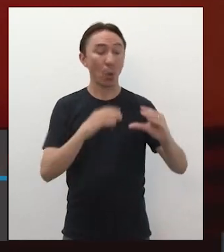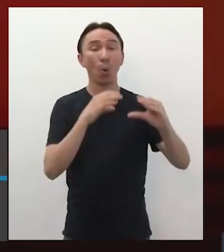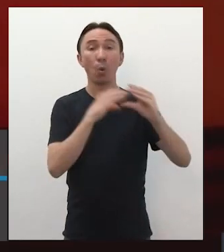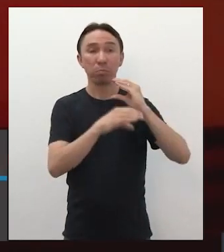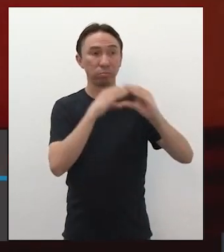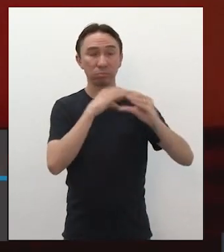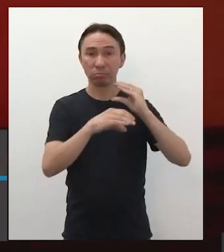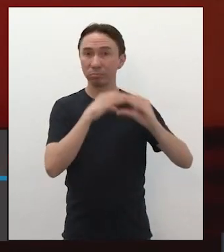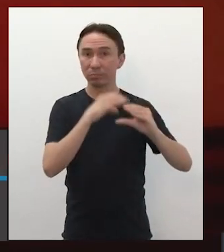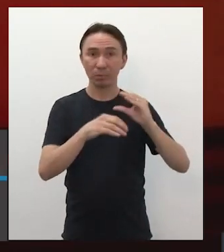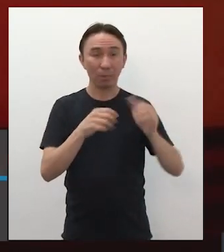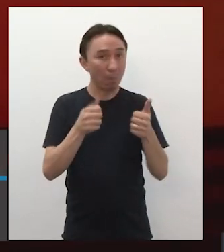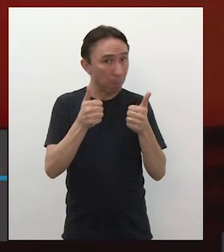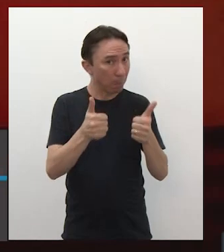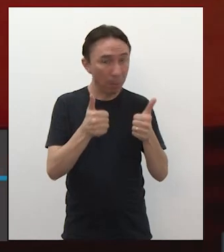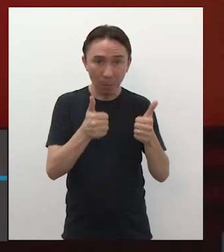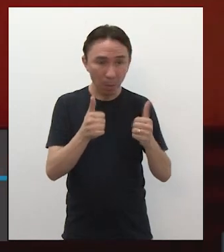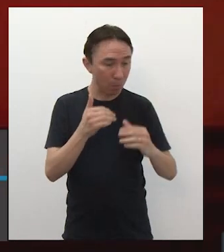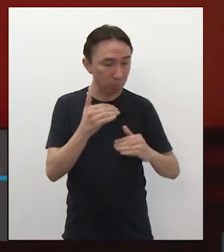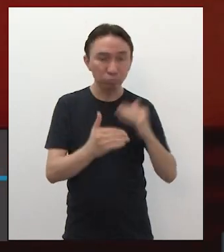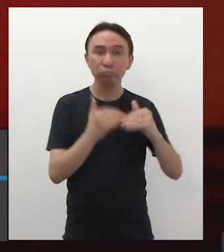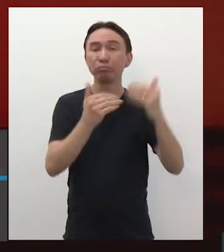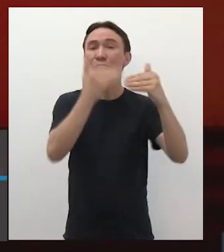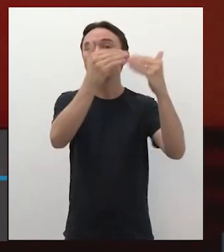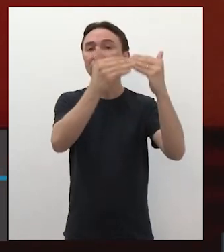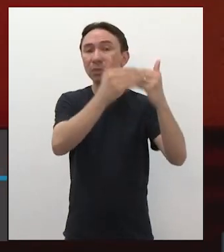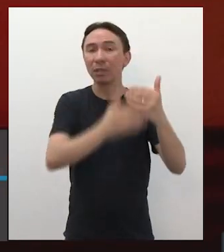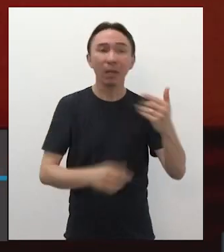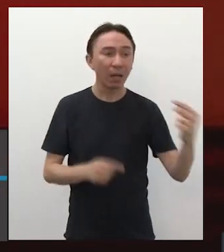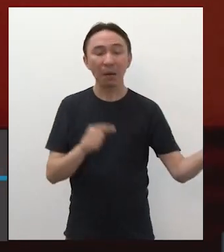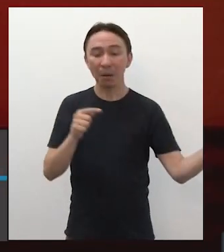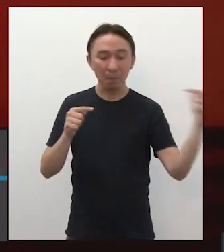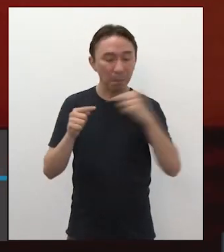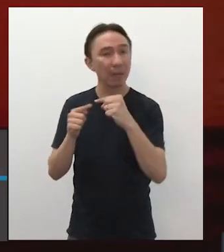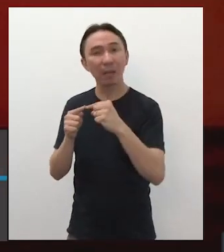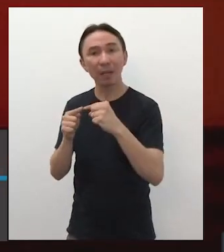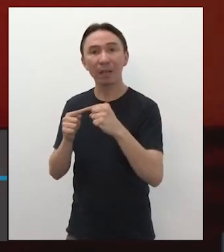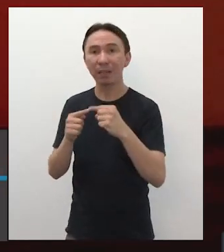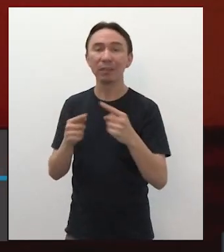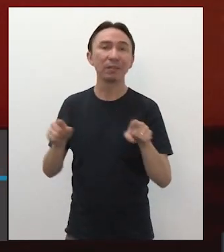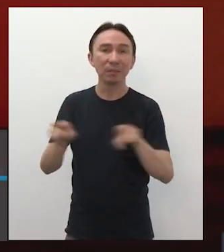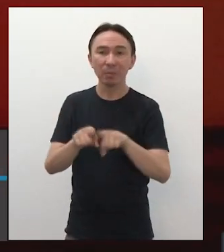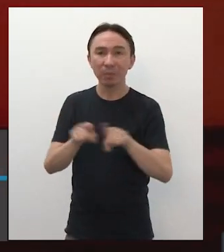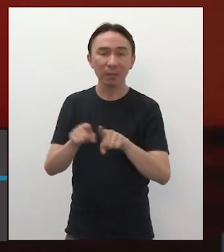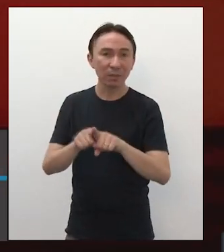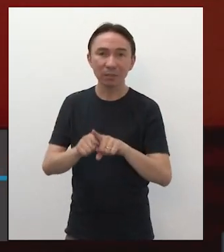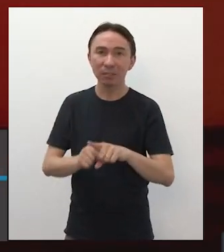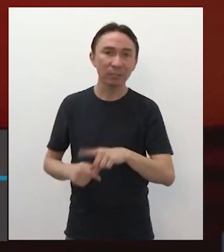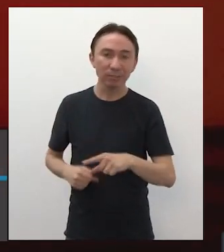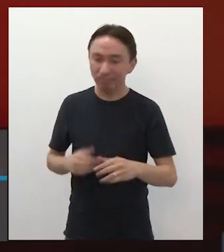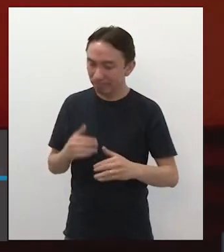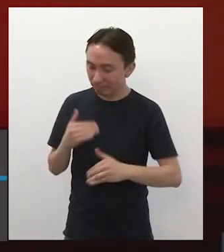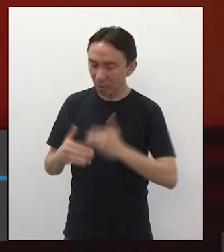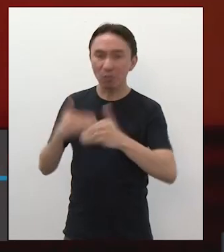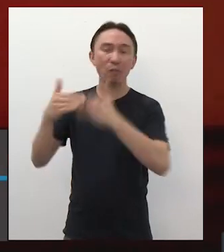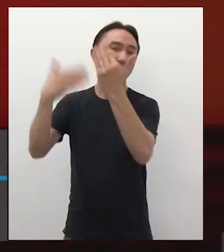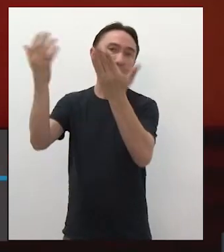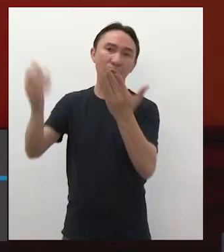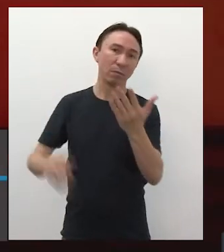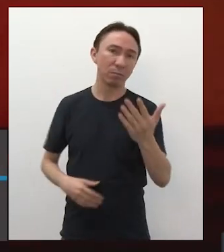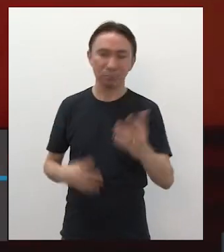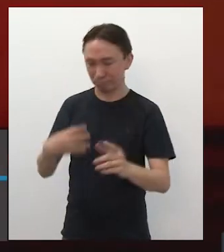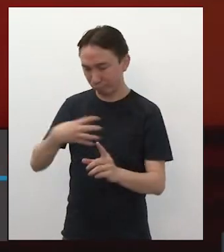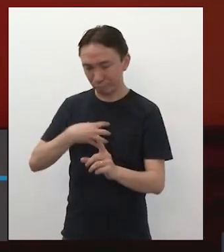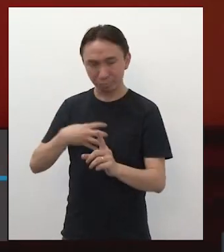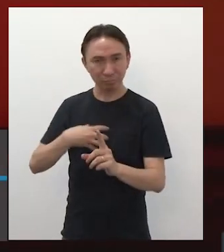hoje, ela tem a ver com o desenvolvimento socioemocional, que é uma formação que as